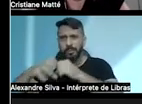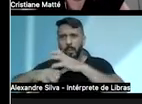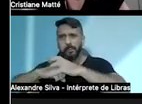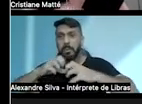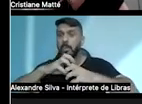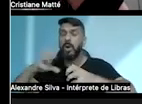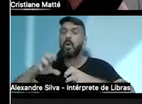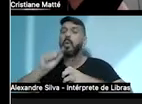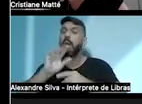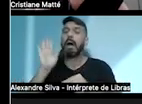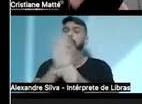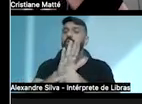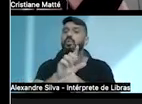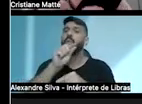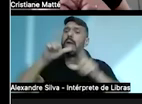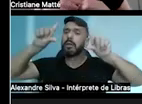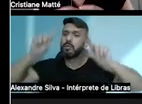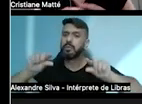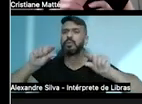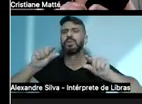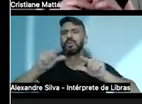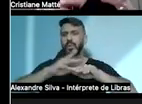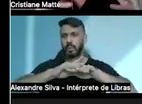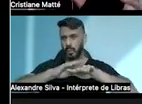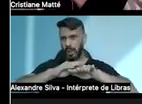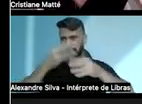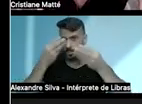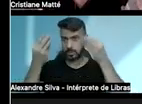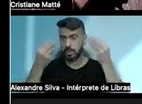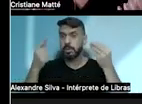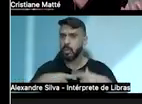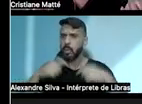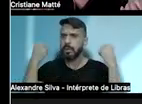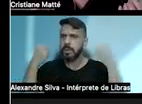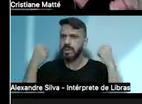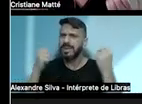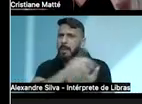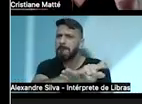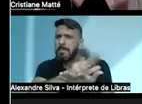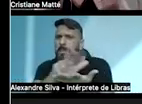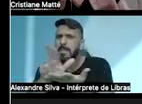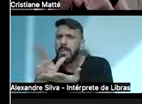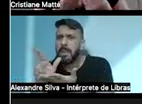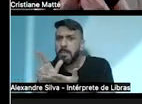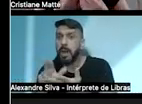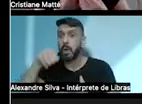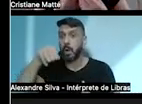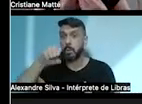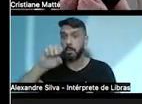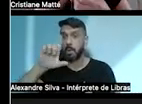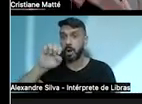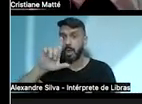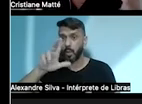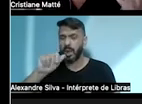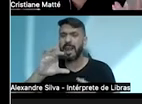de Alzheimer. Então, a gente vê que o exercício, ele está produzindo uma quantidade enorme de moléculas e elas vão atuar em